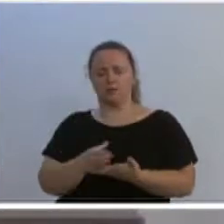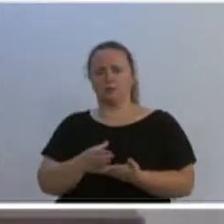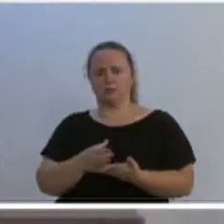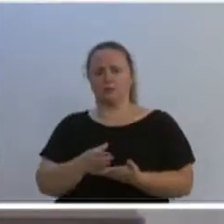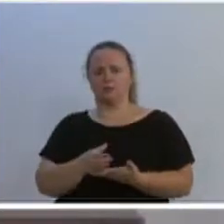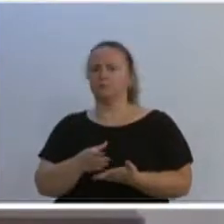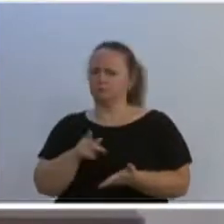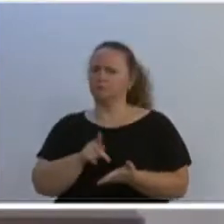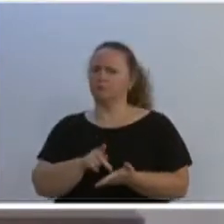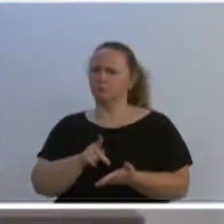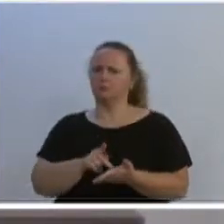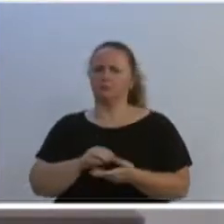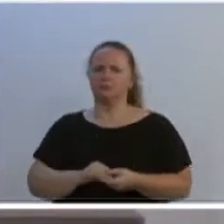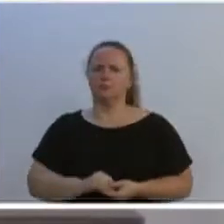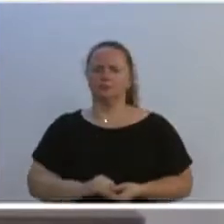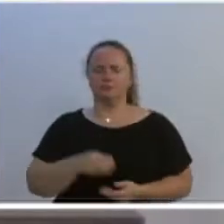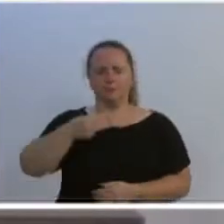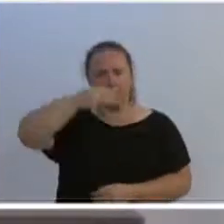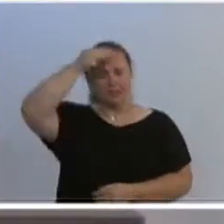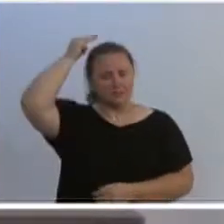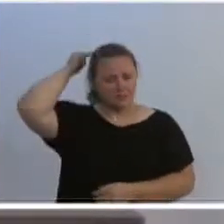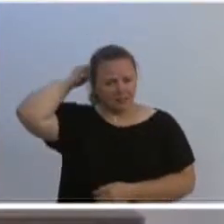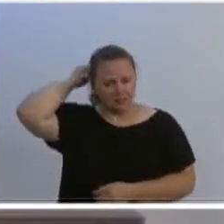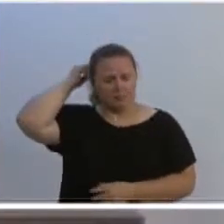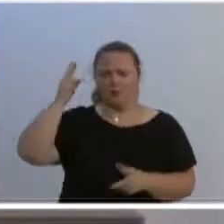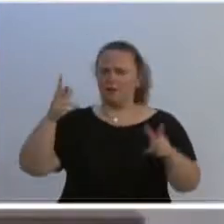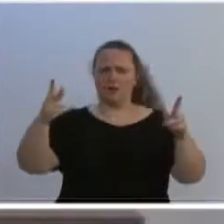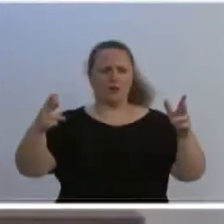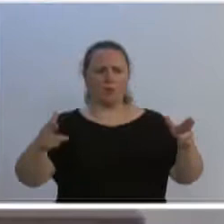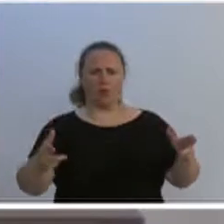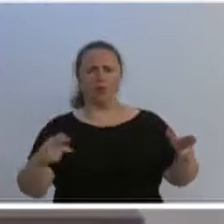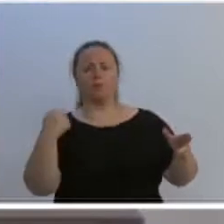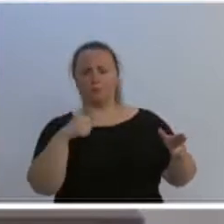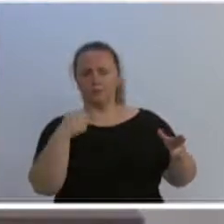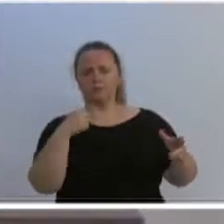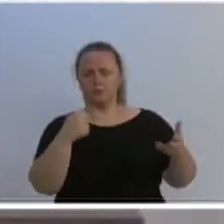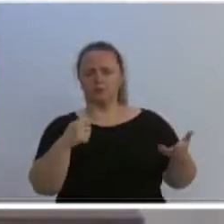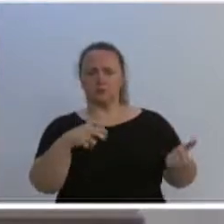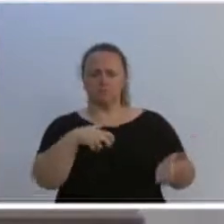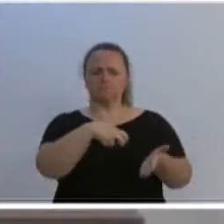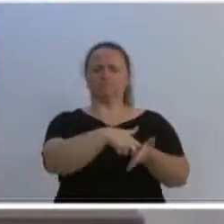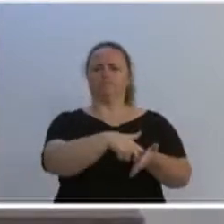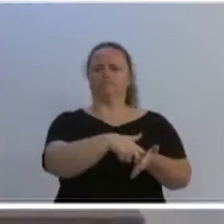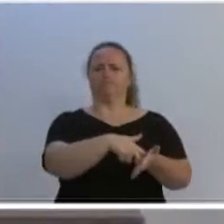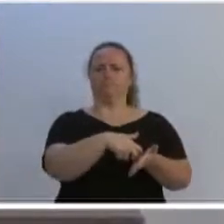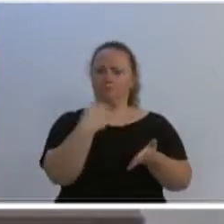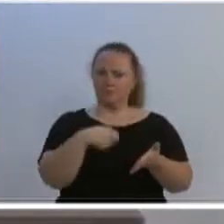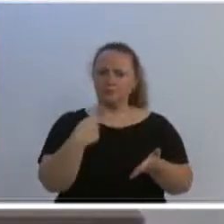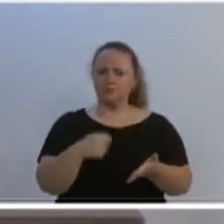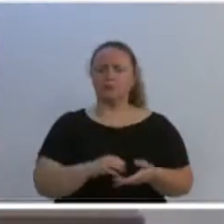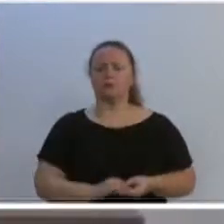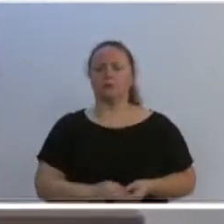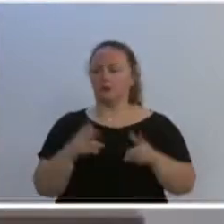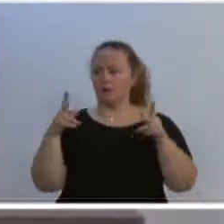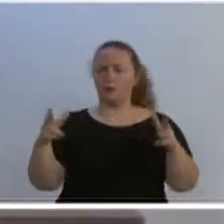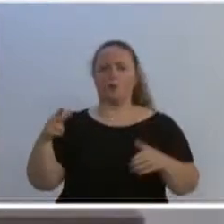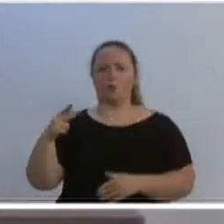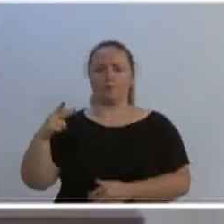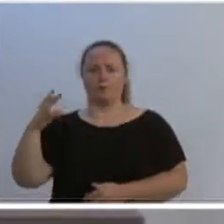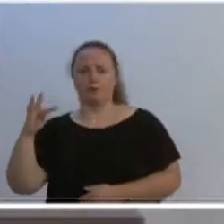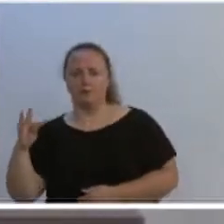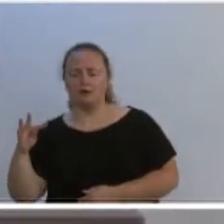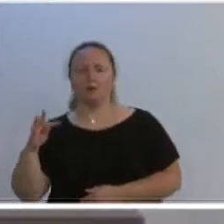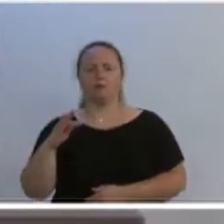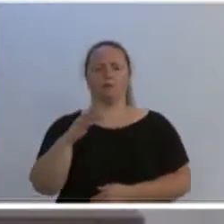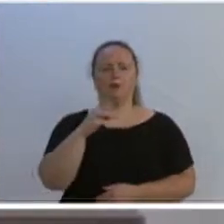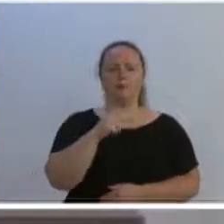governo Temer deve responder, assim como qualquer outro, pelos seus atos. E isso nós devemos cobrar, inclusive, do governo dos trabalhadores, do Partido dos Trabalhadores.